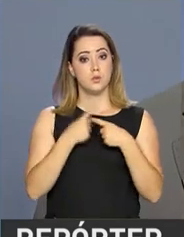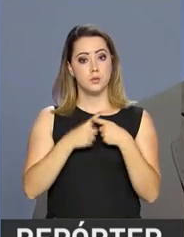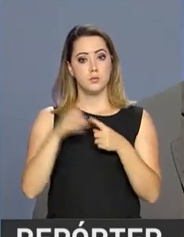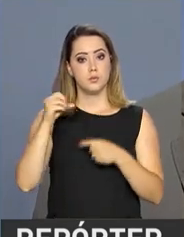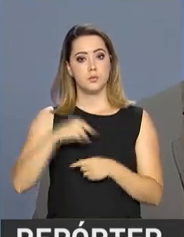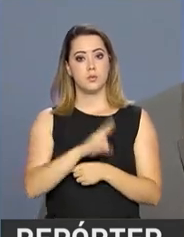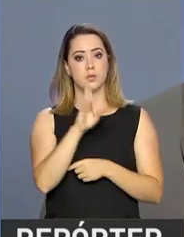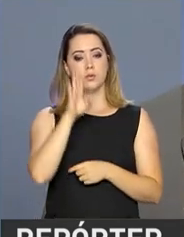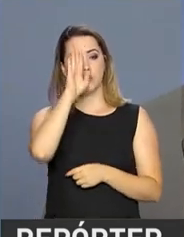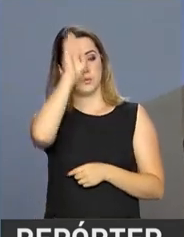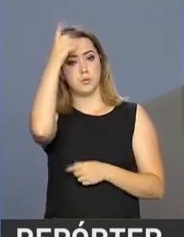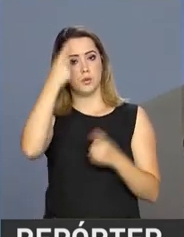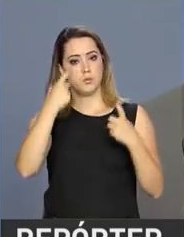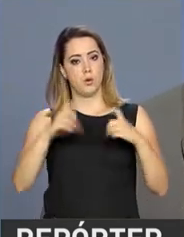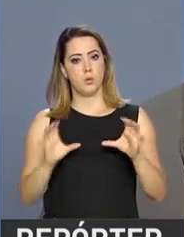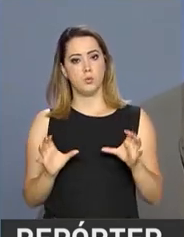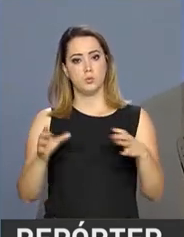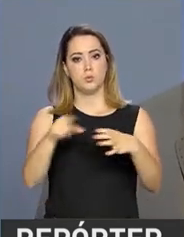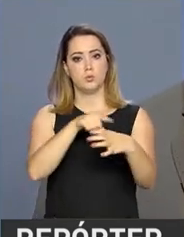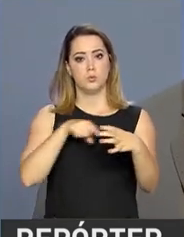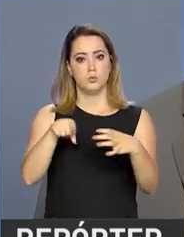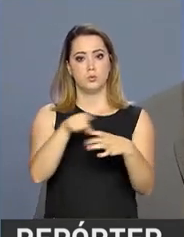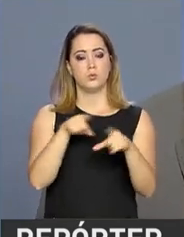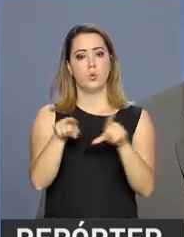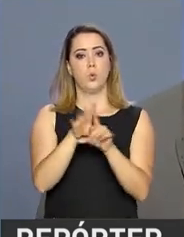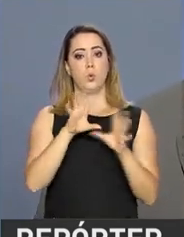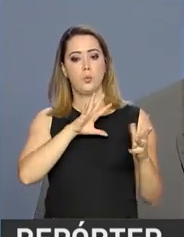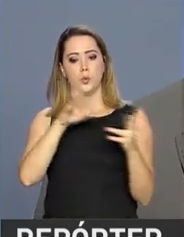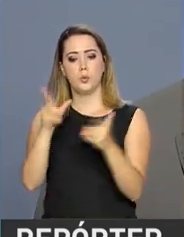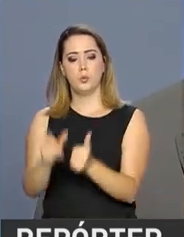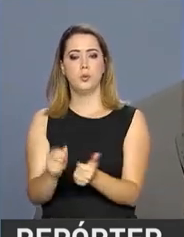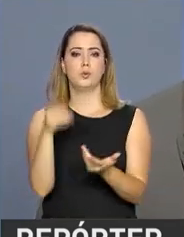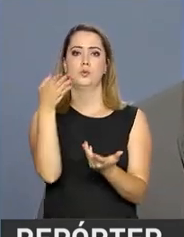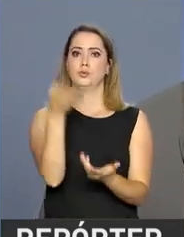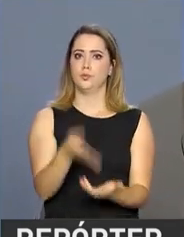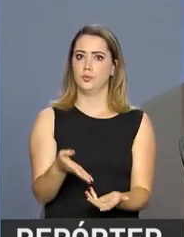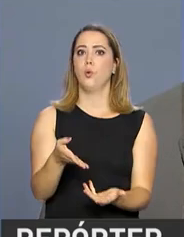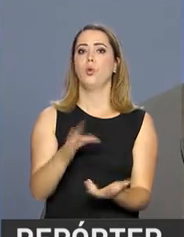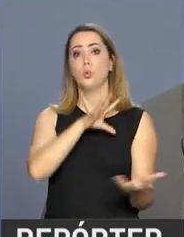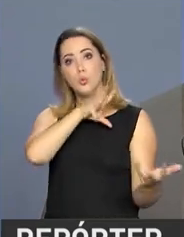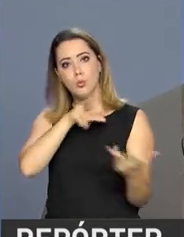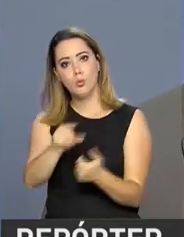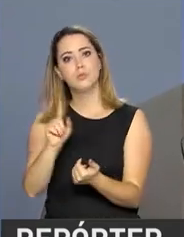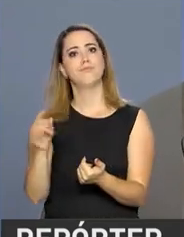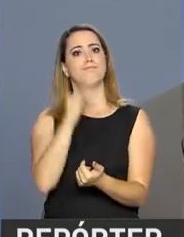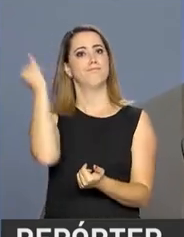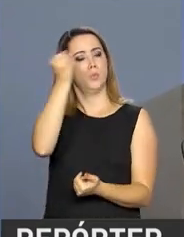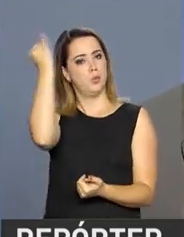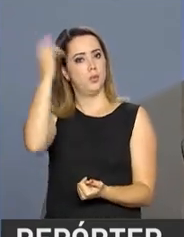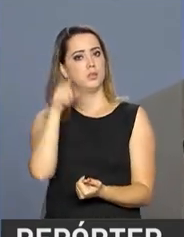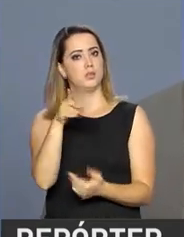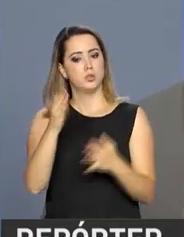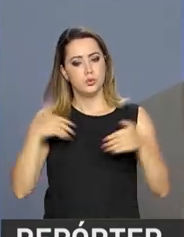onu é a principal organização internacional do escopo universal ea atuação da imprescindível para enfrentar os desafios de